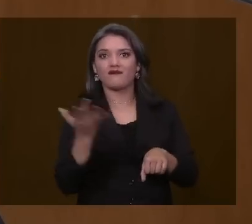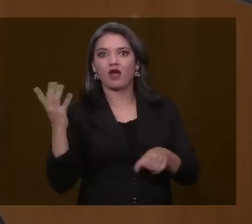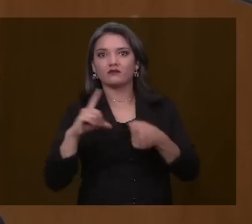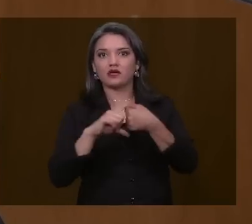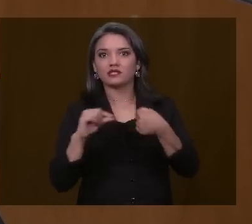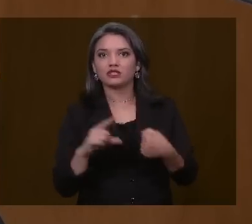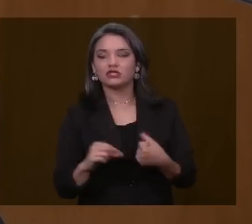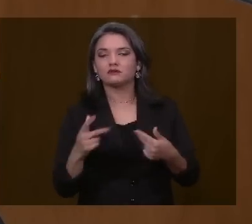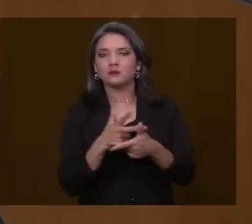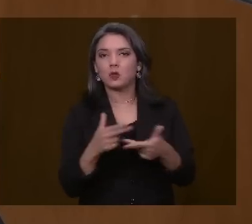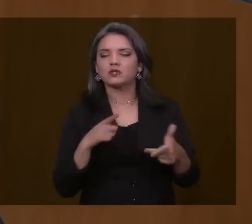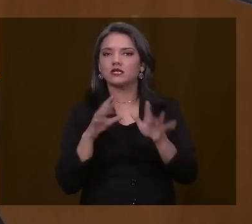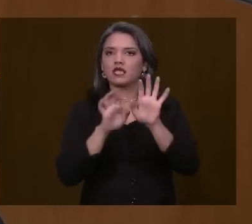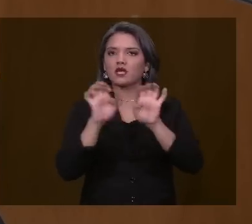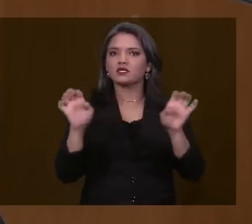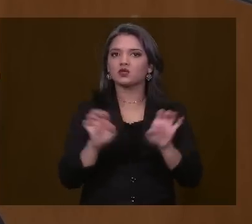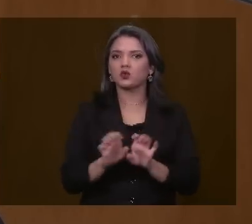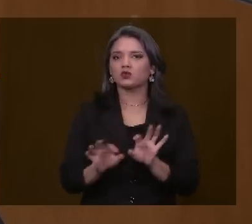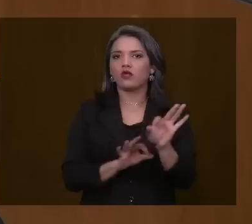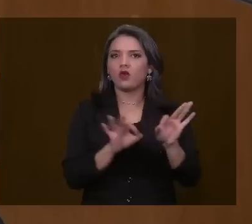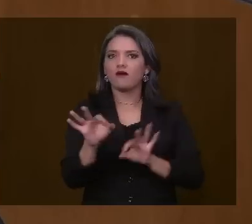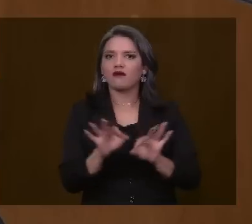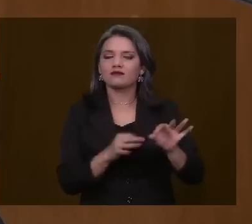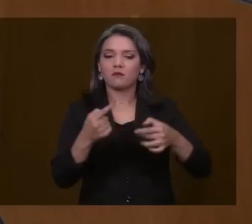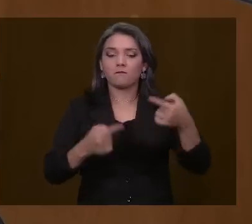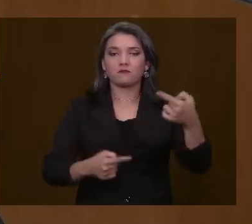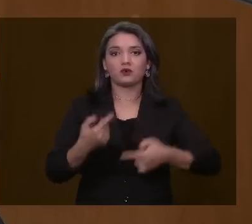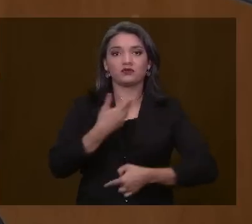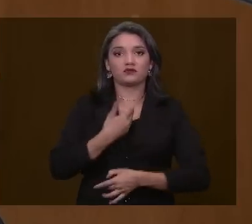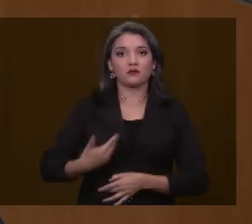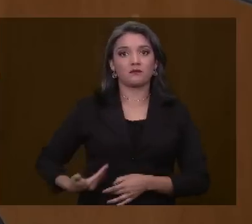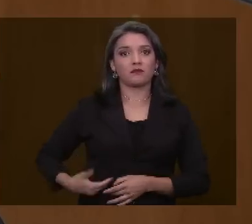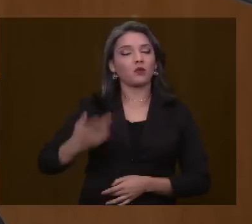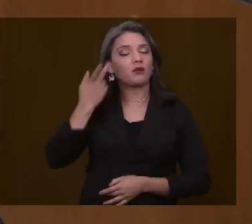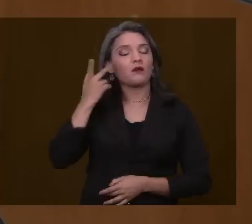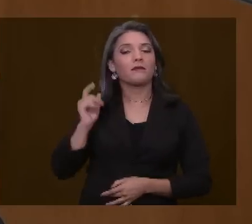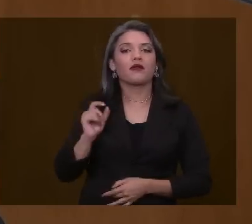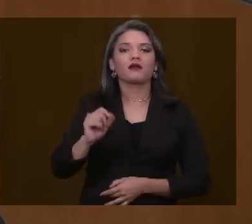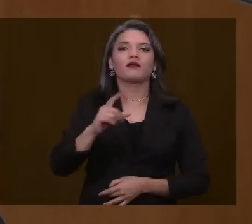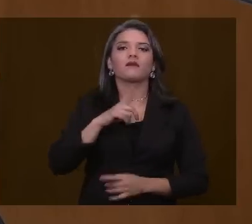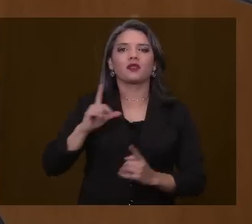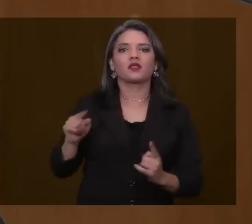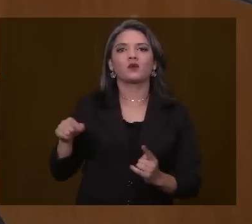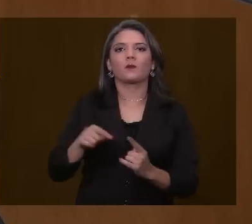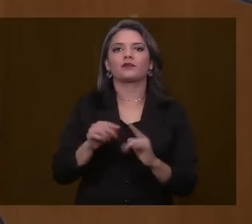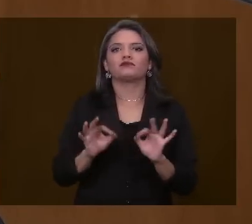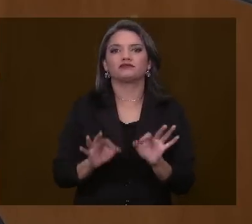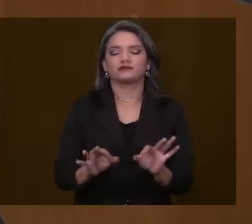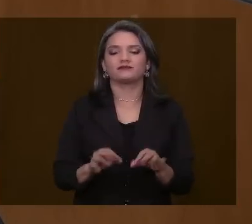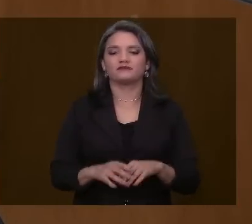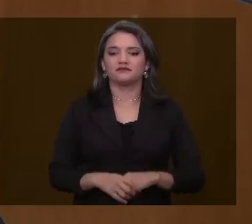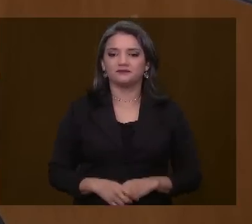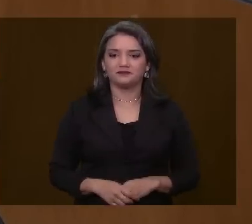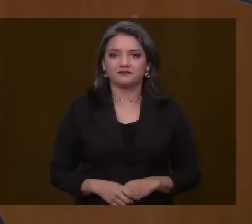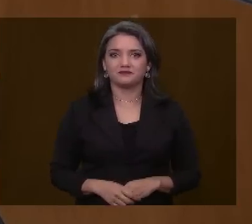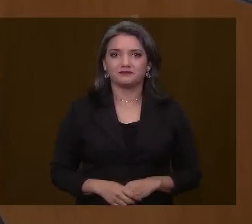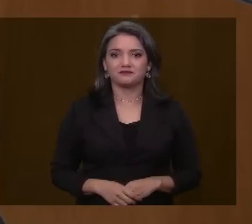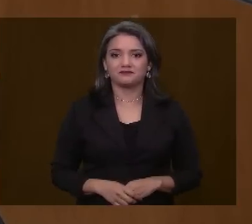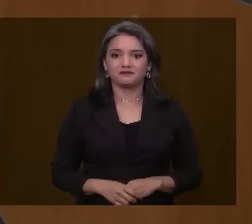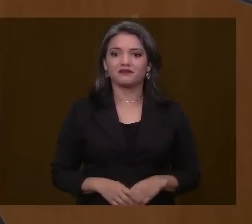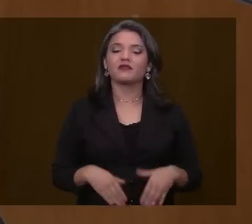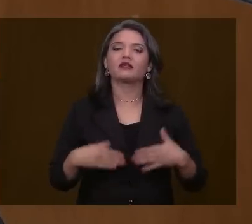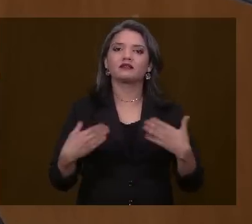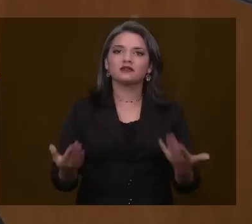estruturam políticas públicas exatamente para atingir esse objetivo. Foi um acerto de contas com o